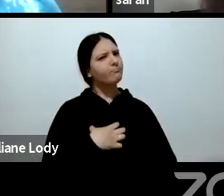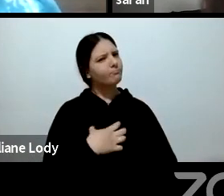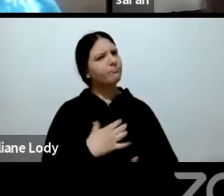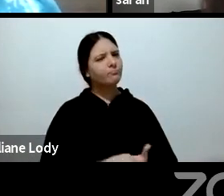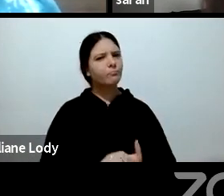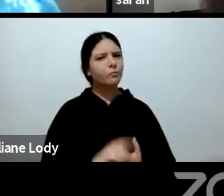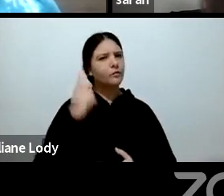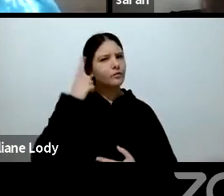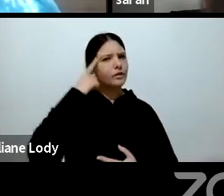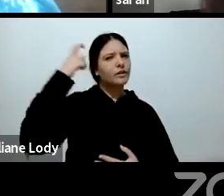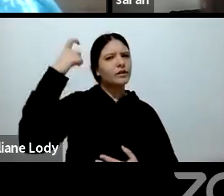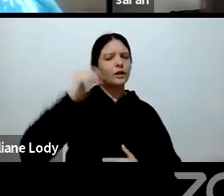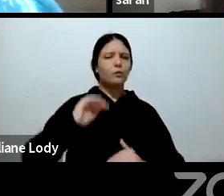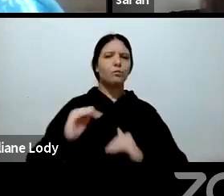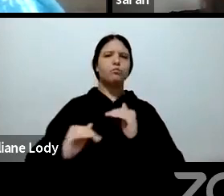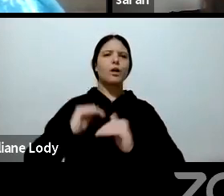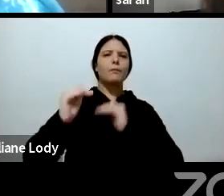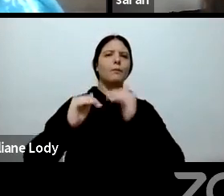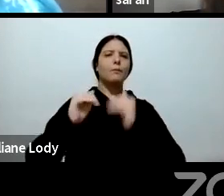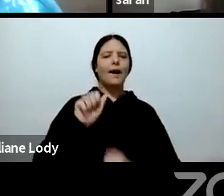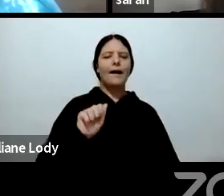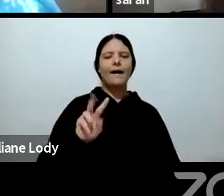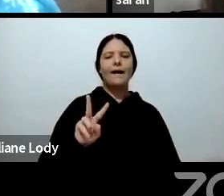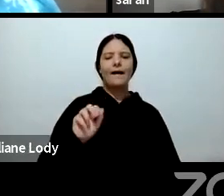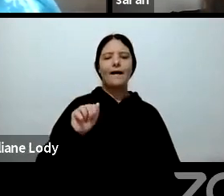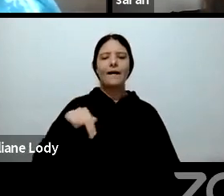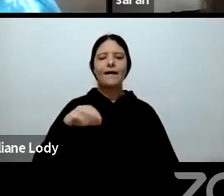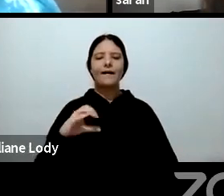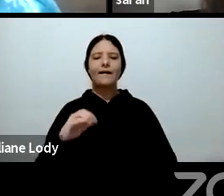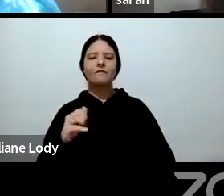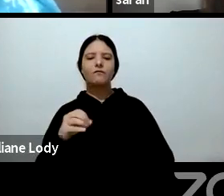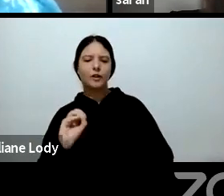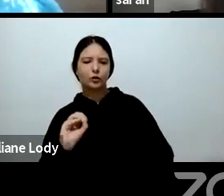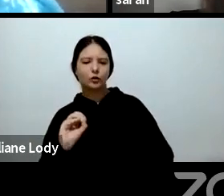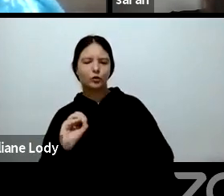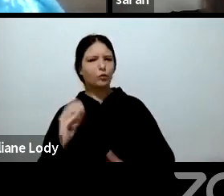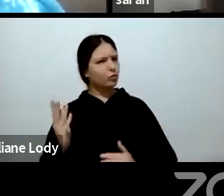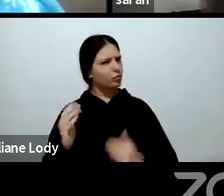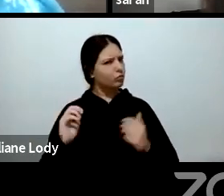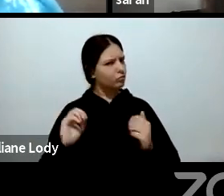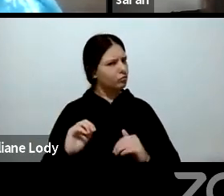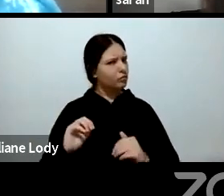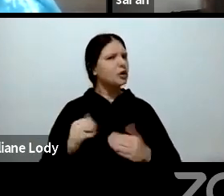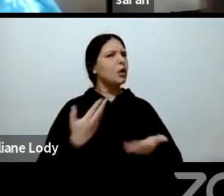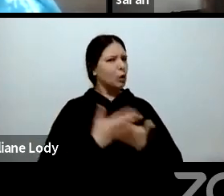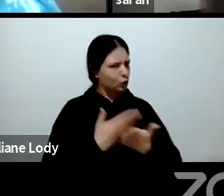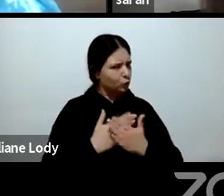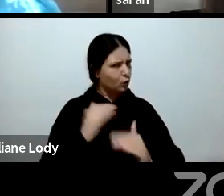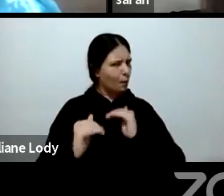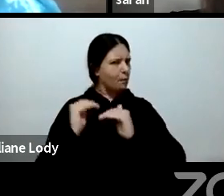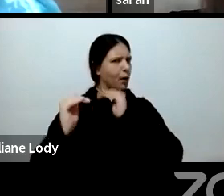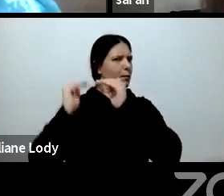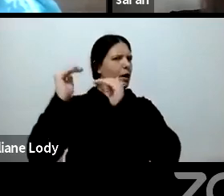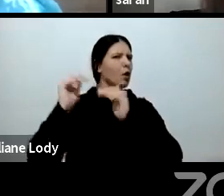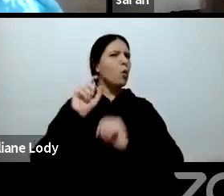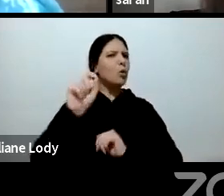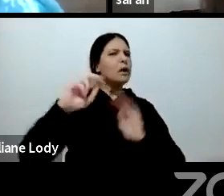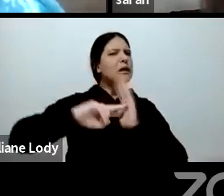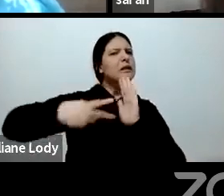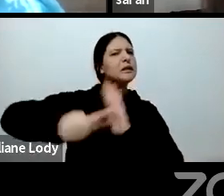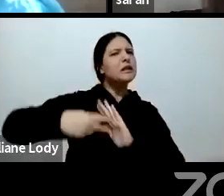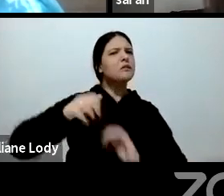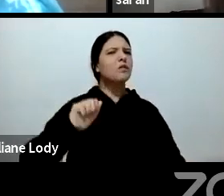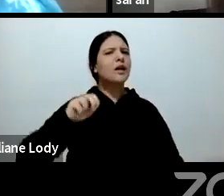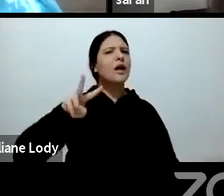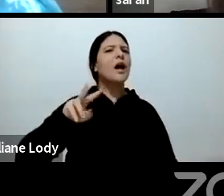dos avanços, né? Então, existe um avanço nesses estudos, o que é um avanço na produção de conhecimento? O